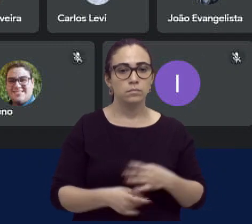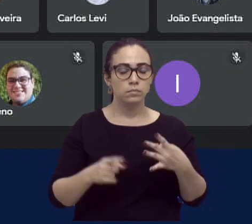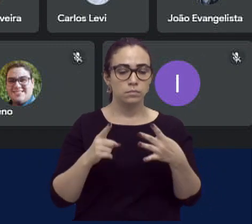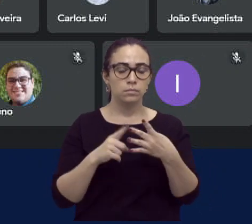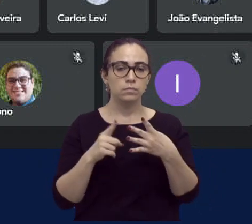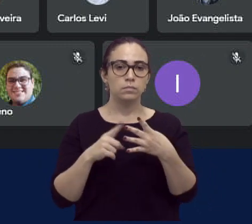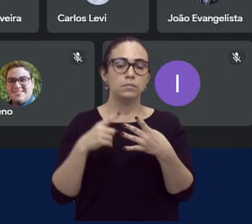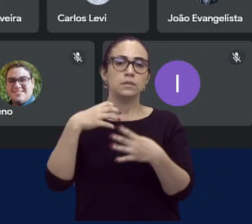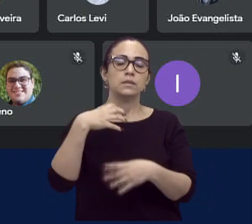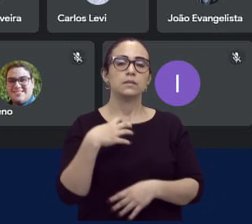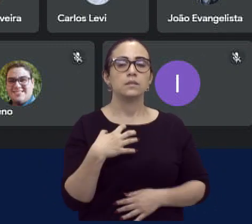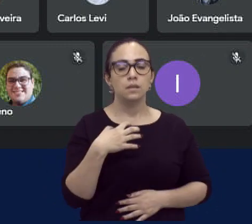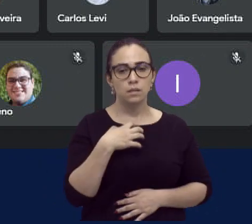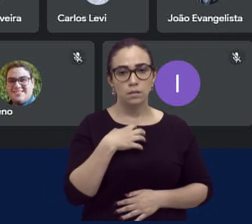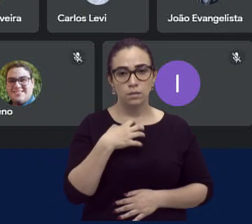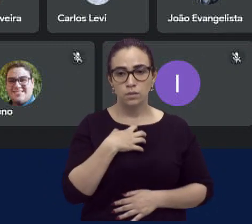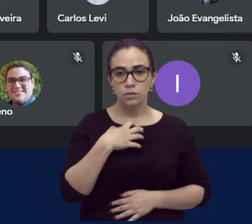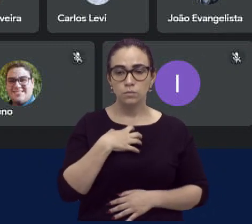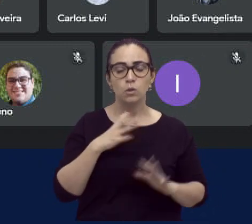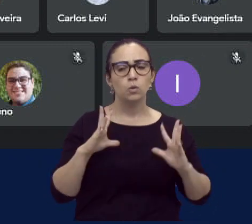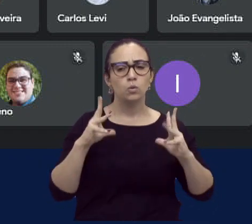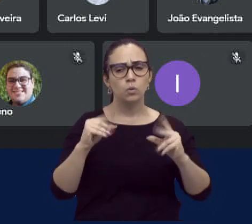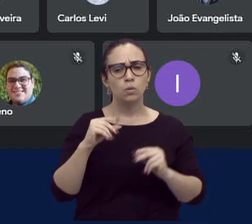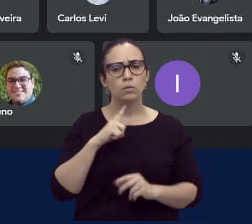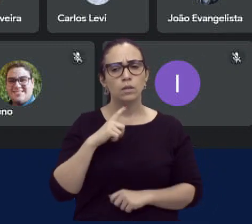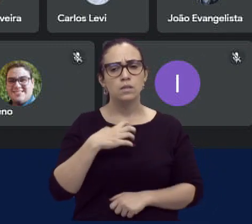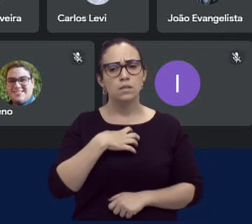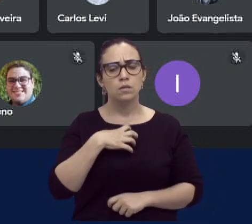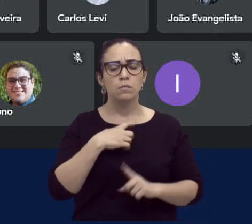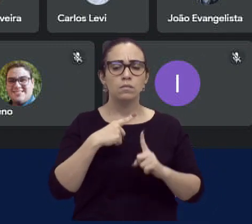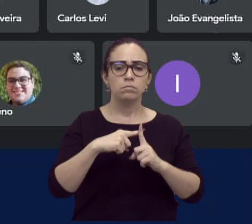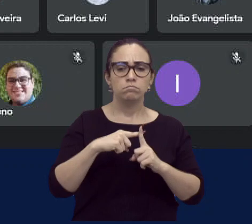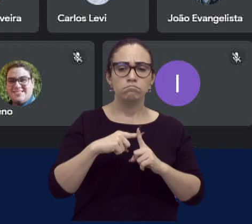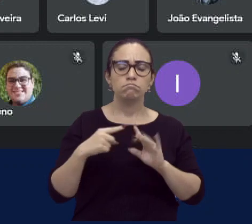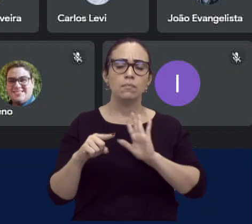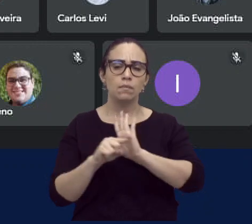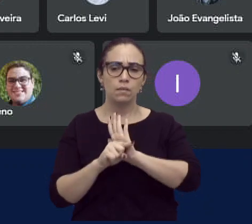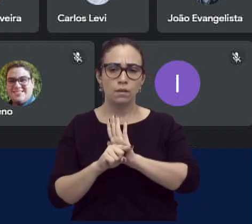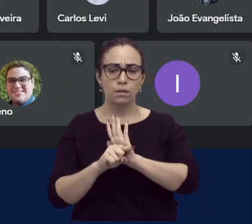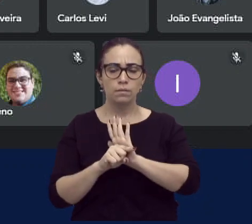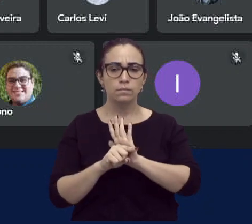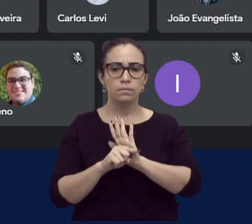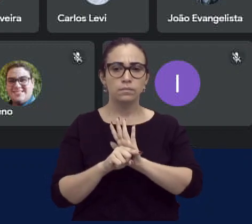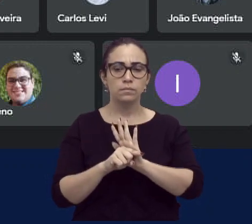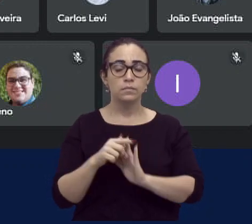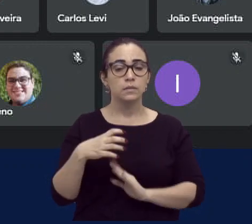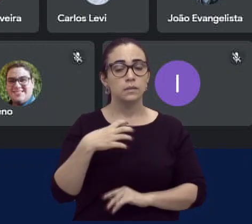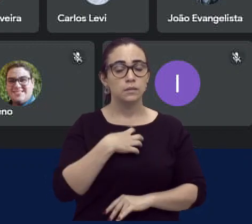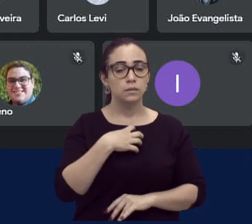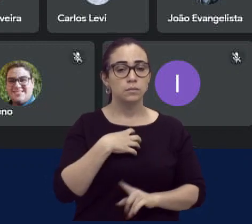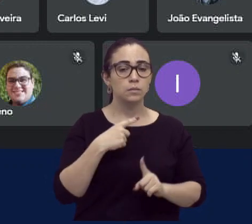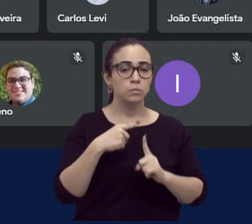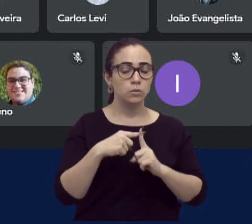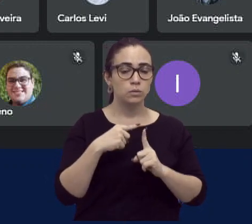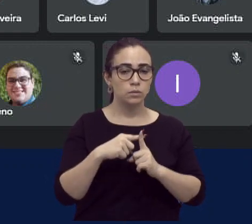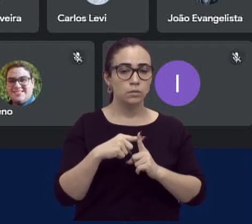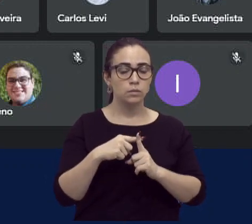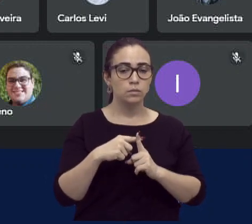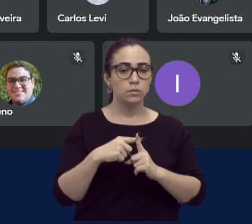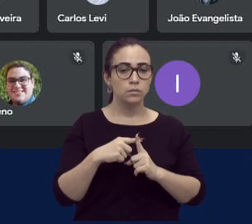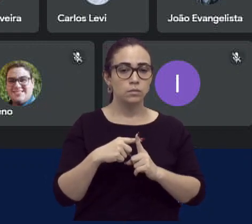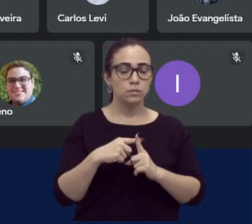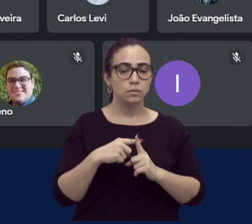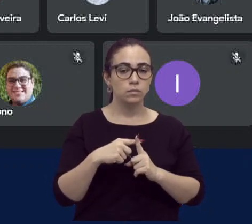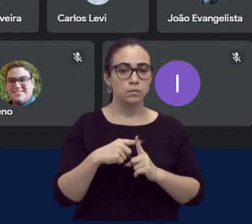Sentimentos. Todos nós temos sentimentos positivos e negativos. Os meus sentimentos positivos, obviamente,